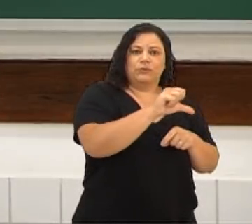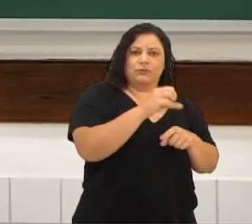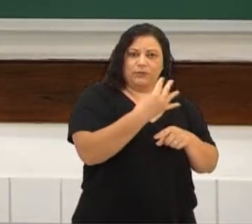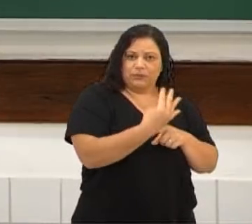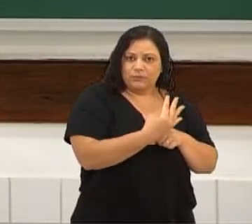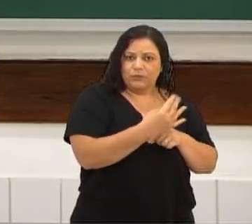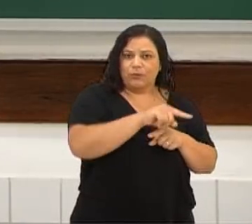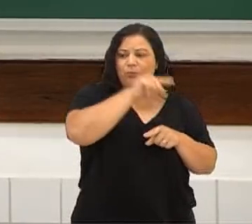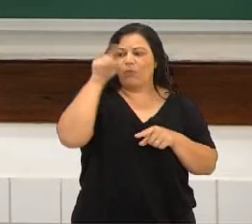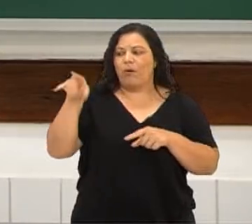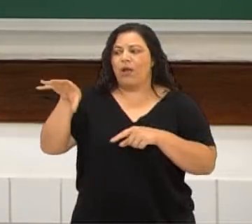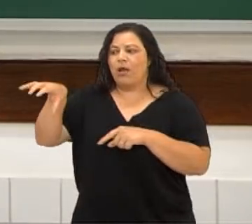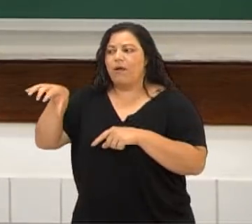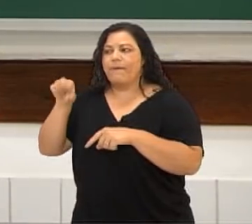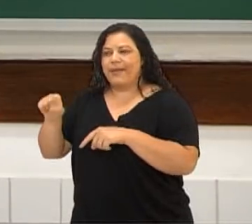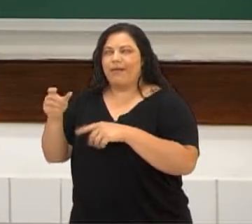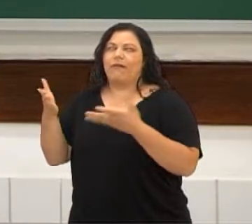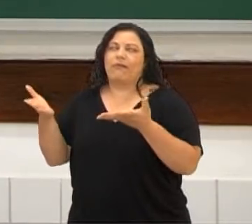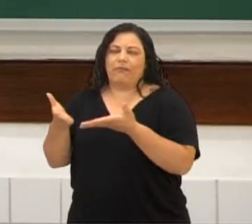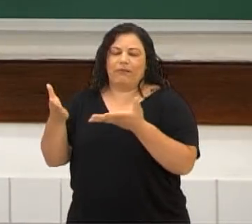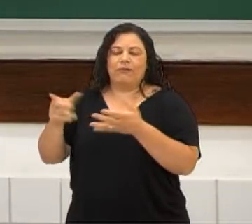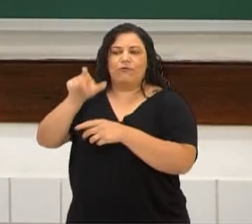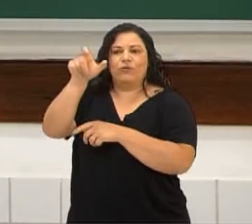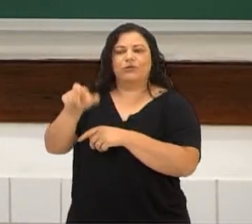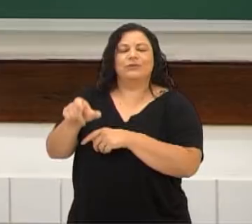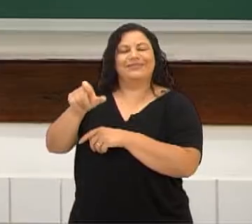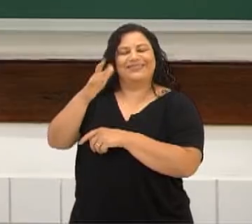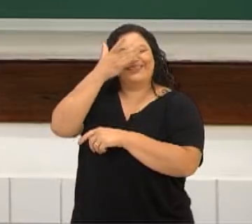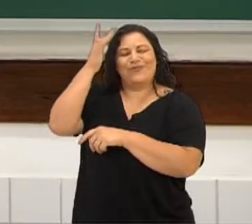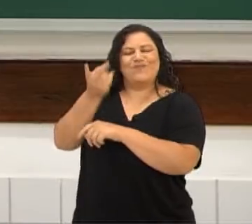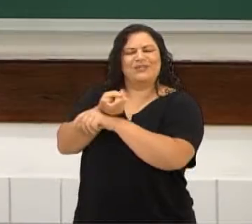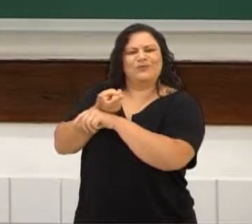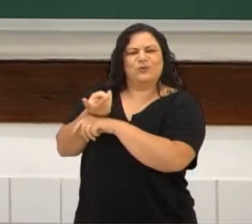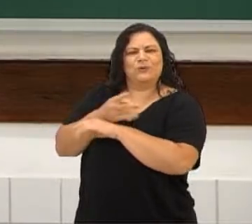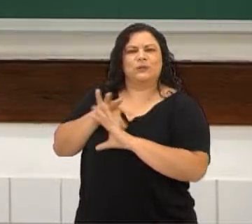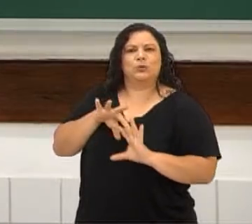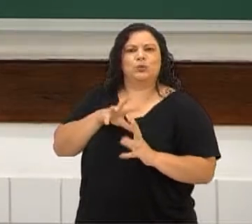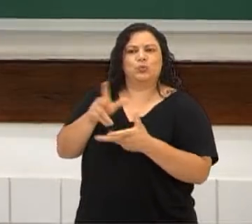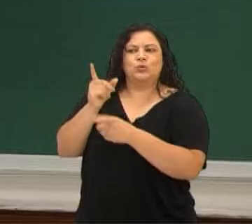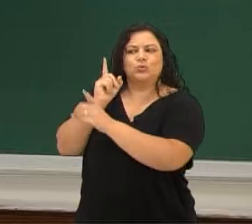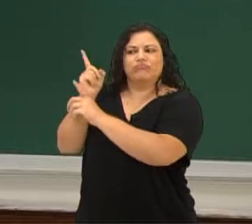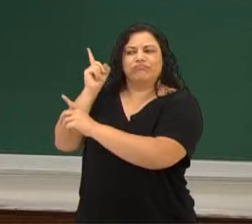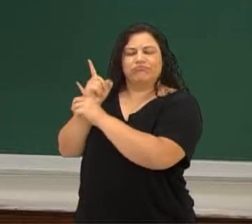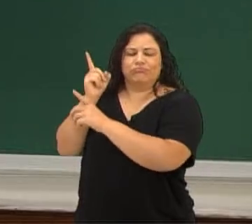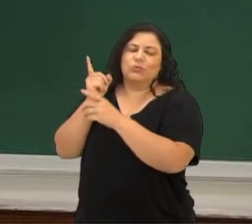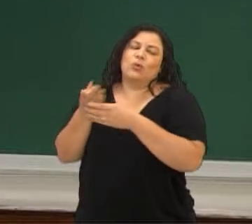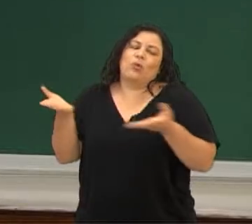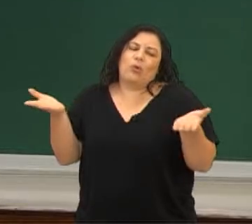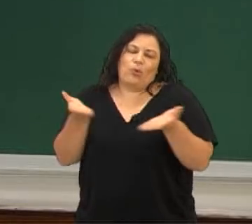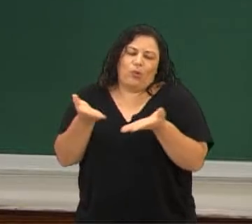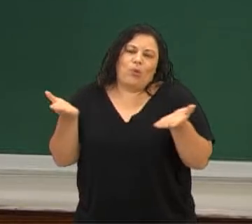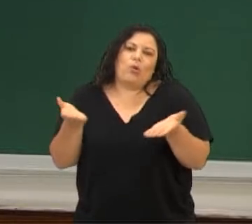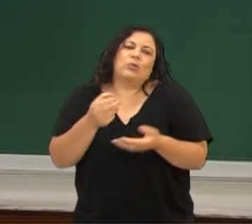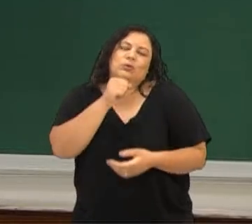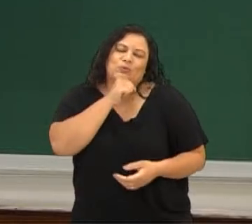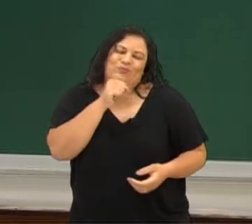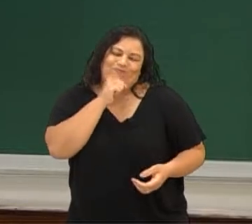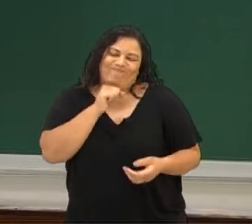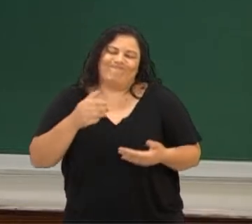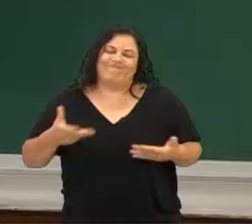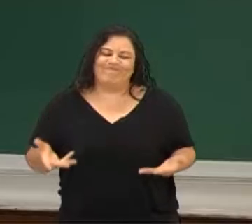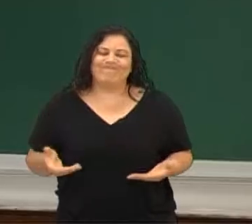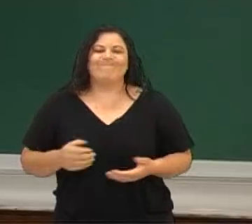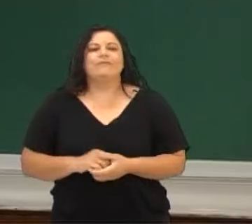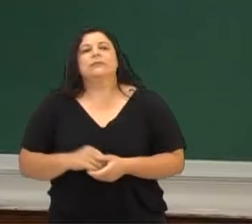o cidadão mais procurado do mundo aí pela Interpol e conseguiram encontrá-lo, né? Hoje, lógico, ele já é um senhor idoso,